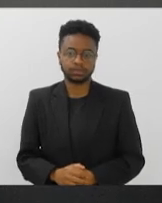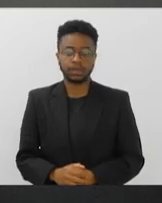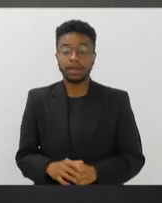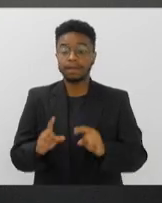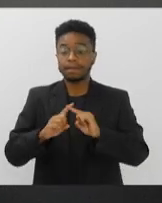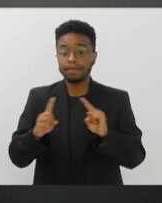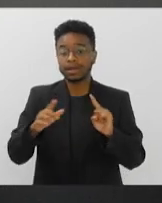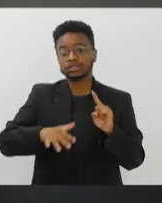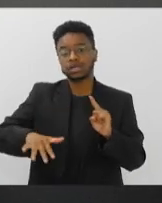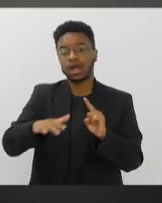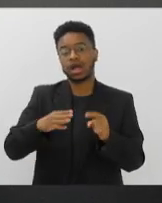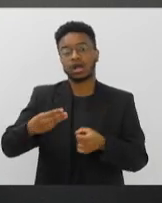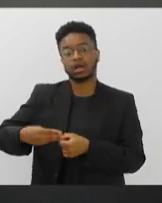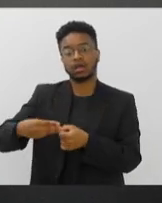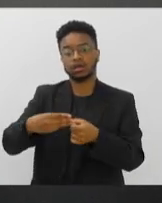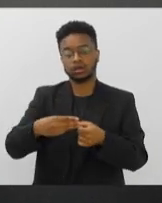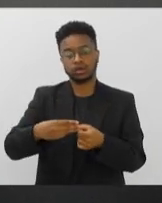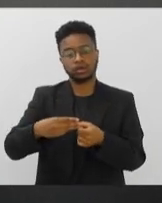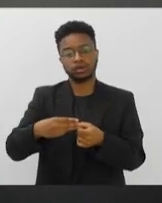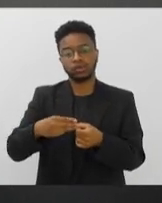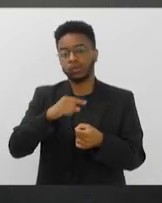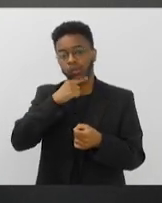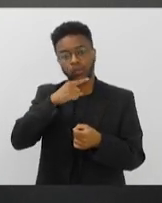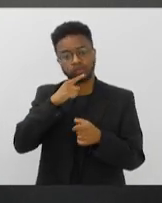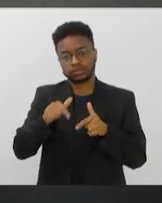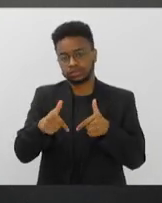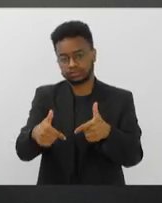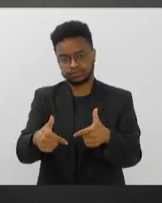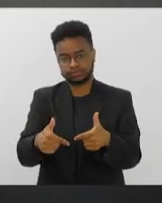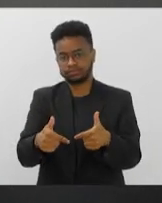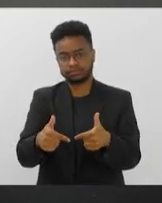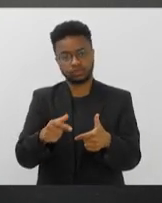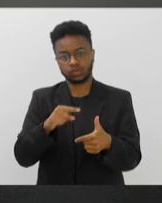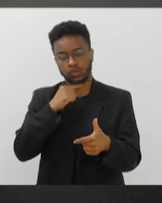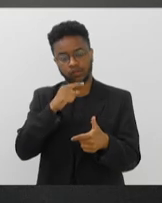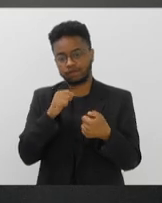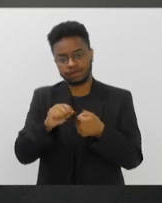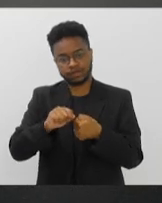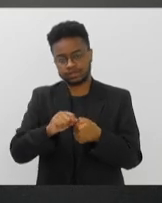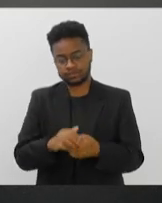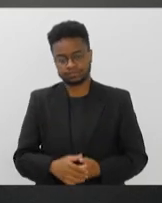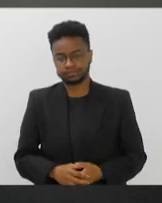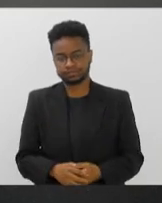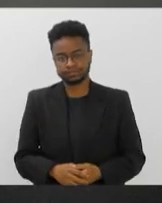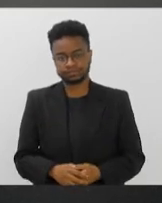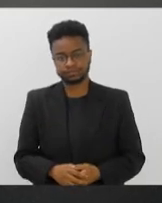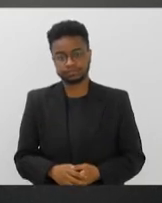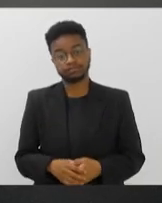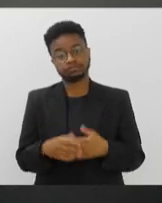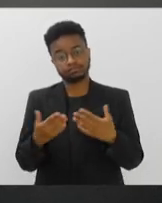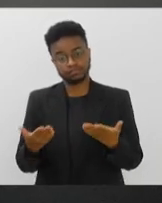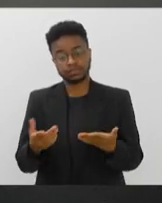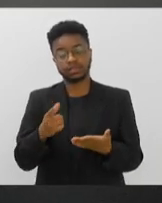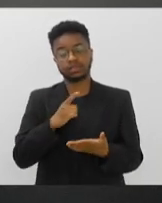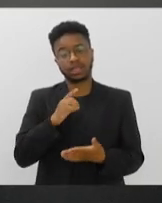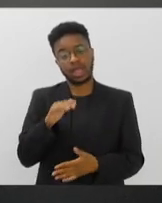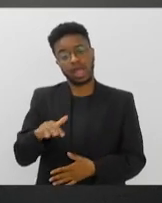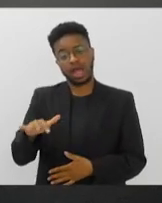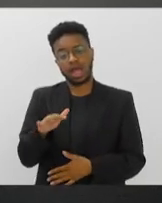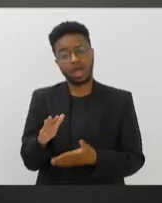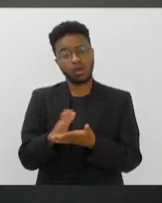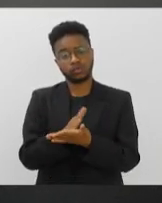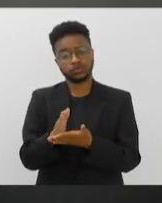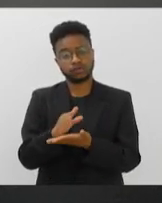a rede Municipal ela não tem dado conta ela não tem dado conta eh nós temos algumas áreas em que não há